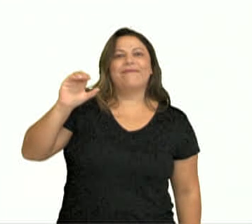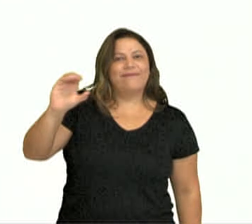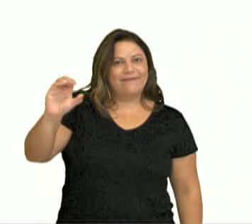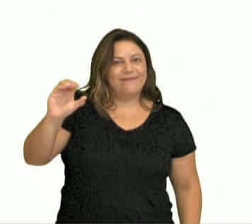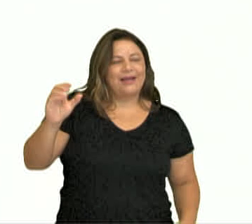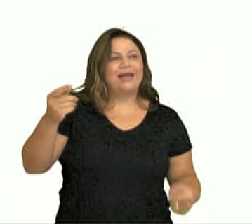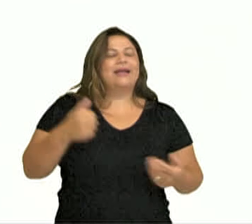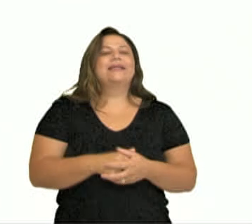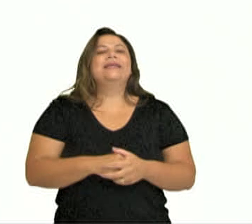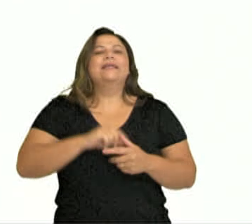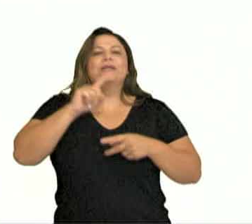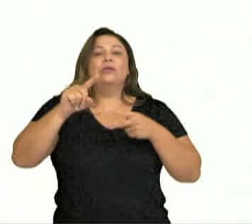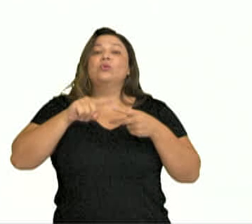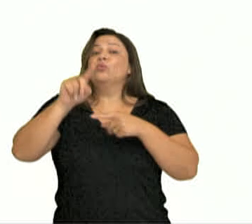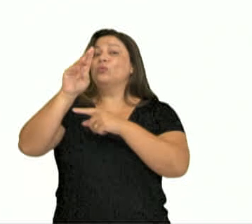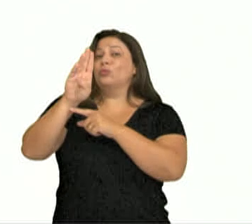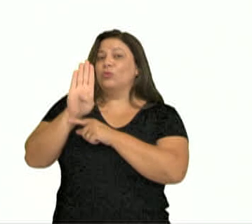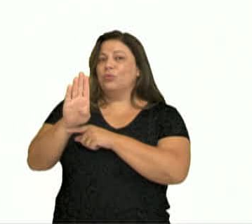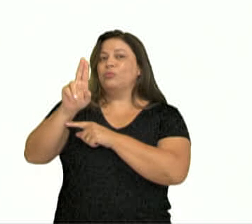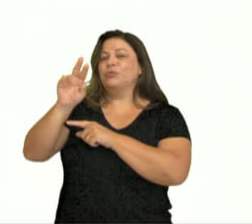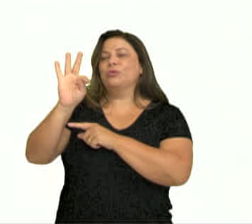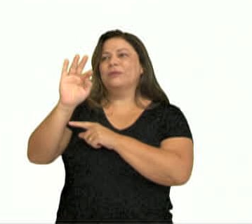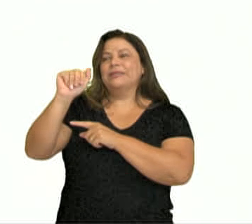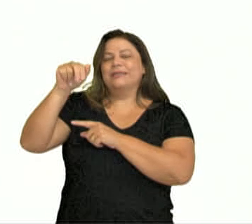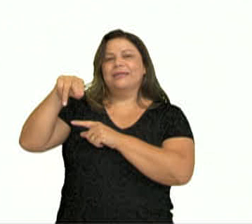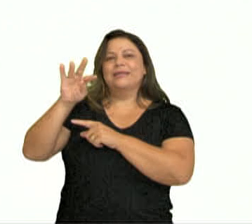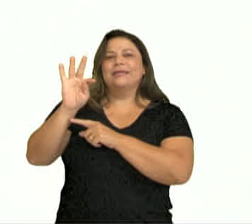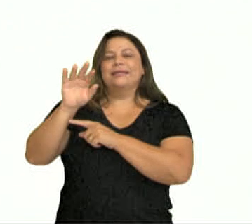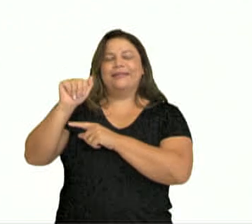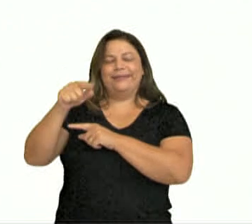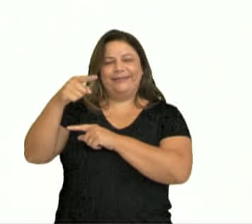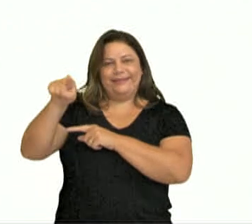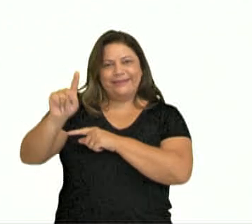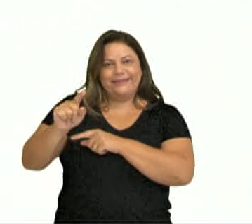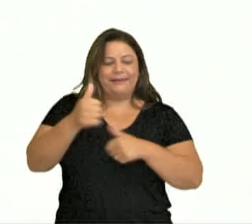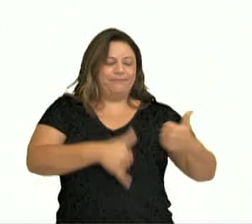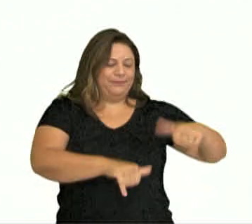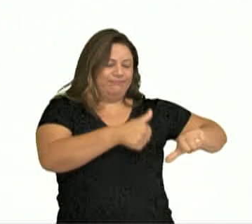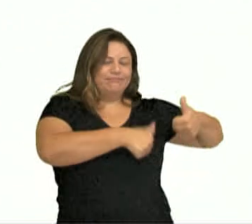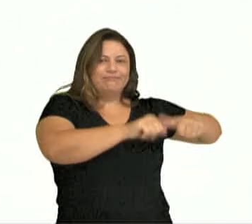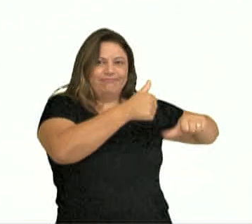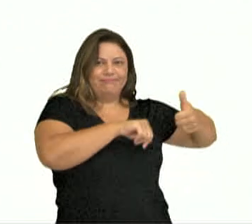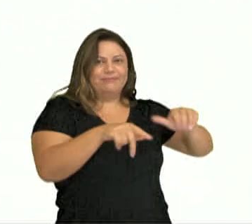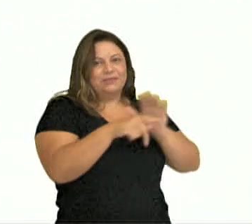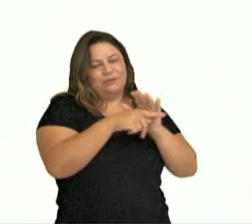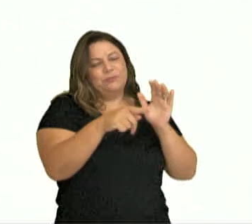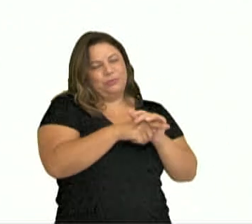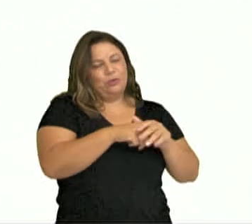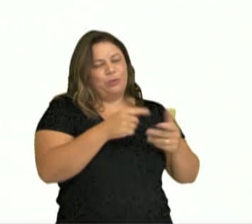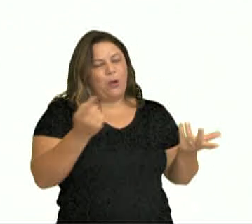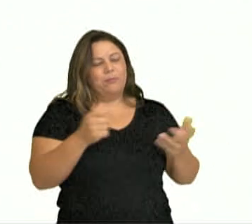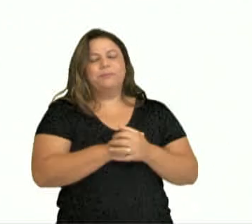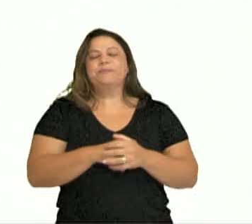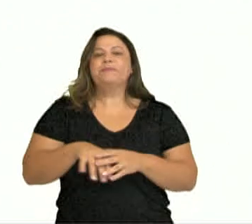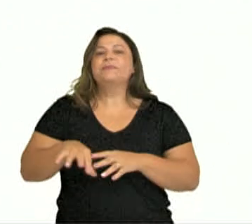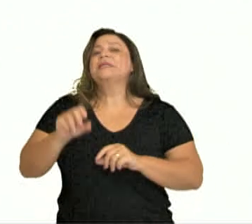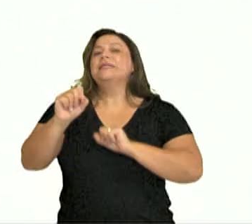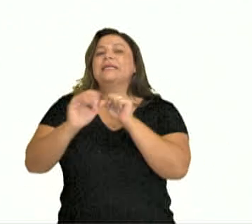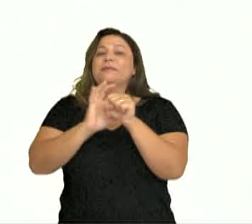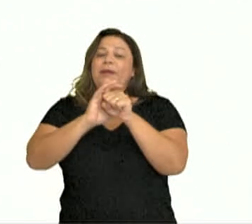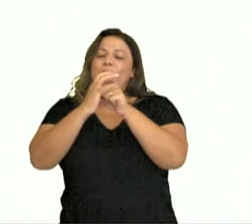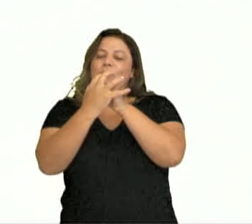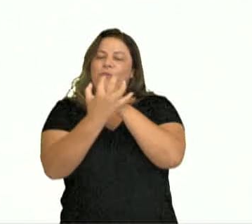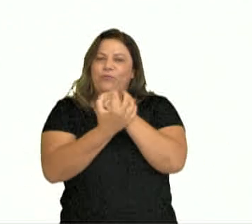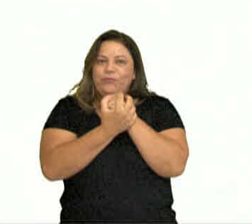chinesa, foi produzida aqui no Brasil também, né? O antígeno é um vírus inativado. Então, eles pegam um vírus e inativam ele